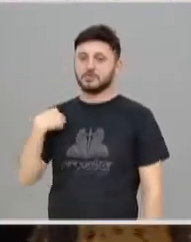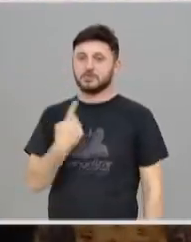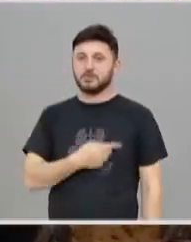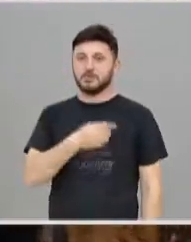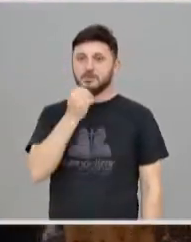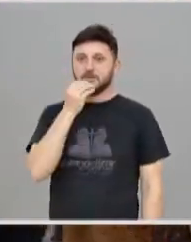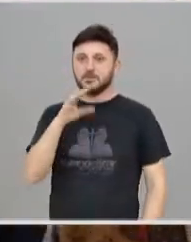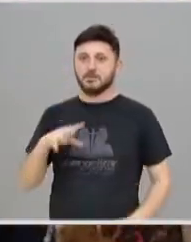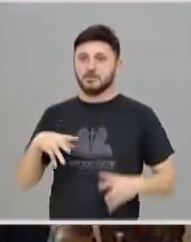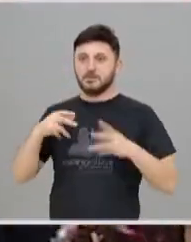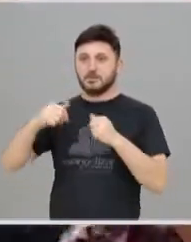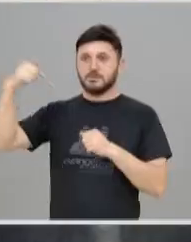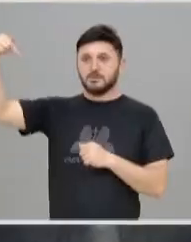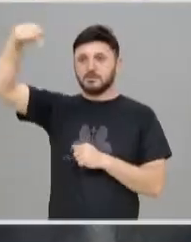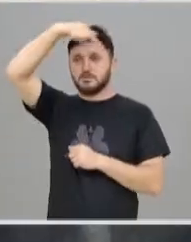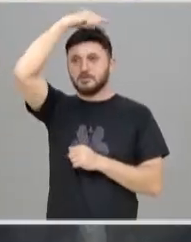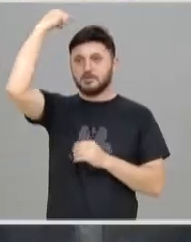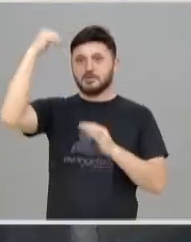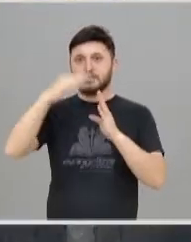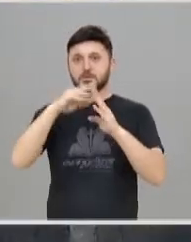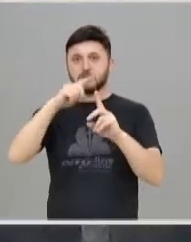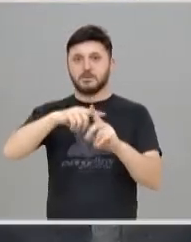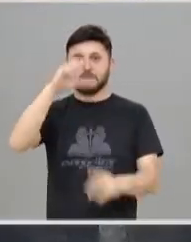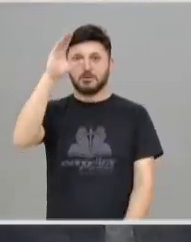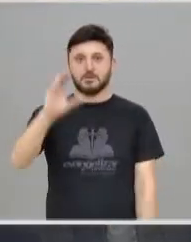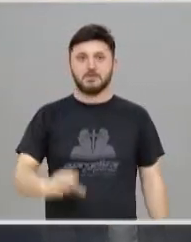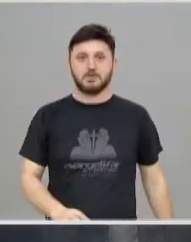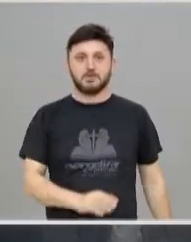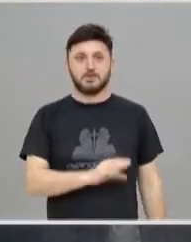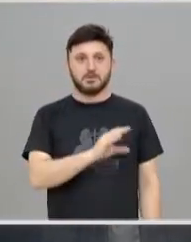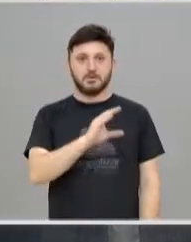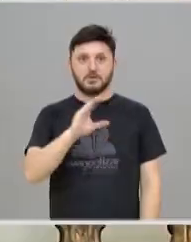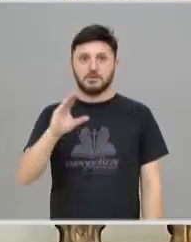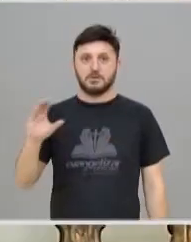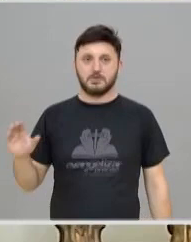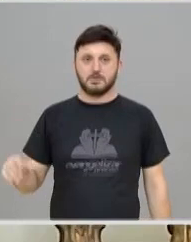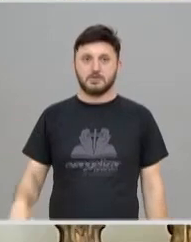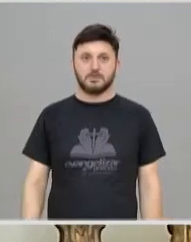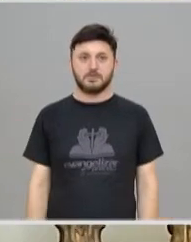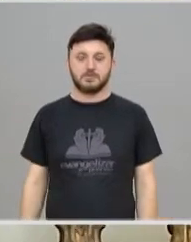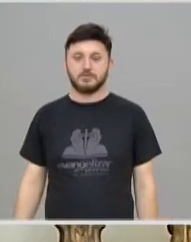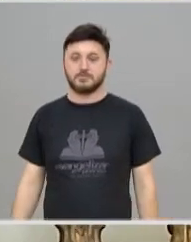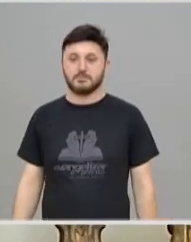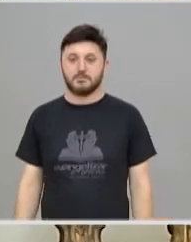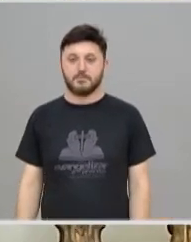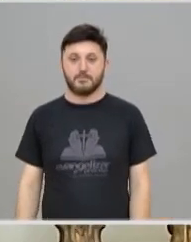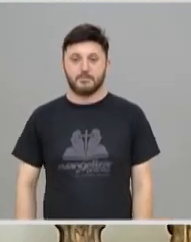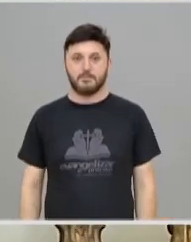seu nome, para nosso bem e de toda a Santa Igreja.